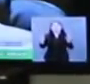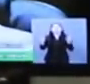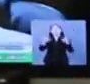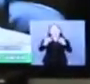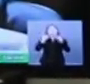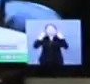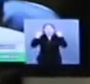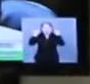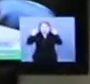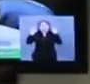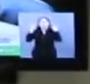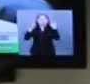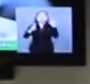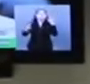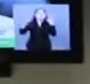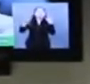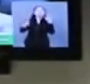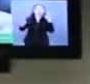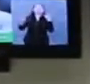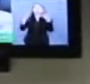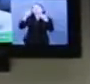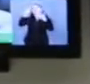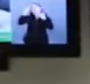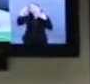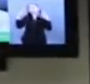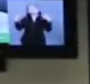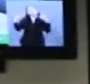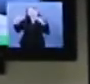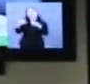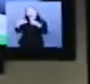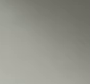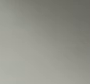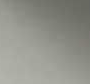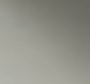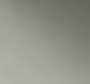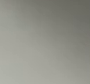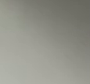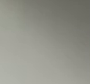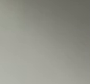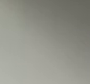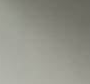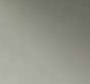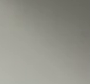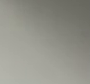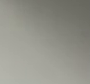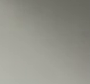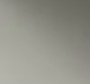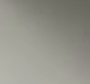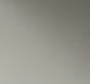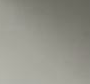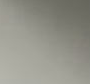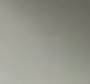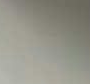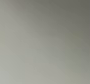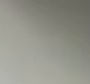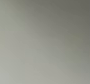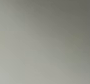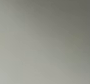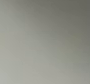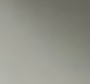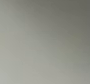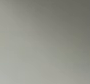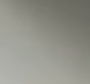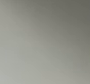para R 2,556 bilhões. A audiência da Comissão de Economia e